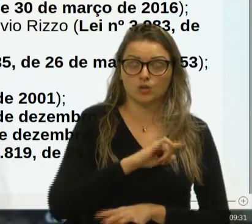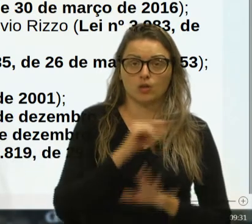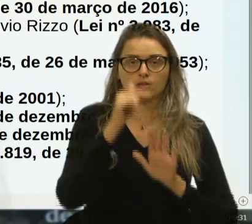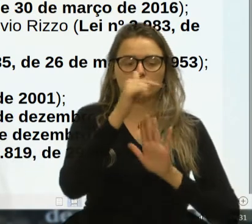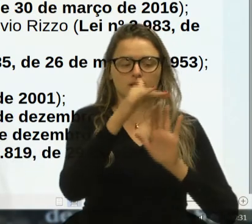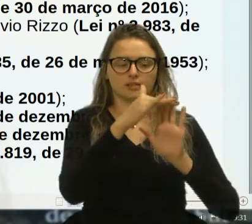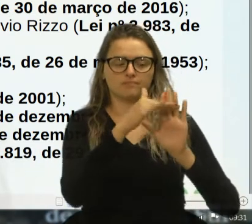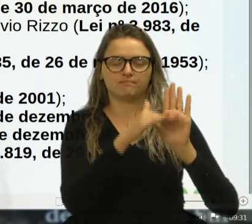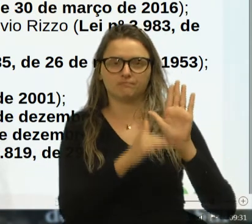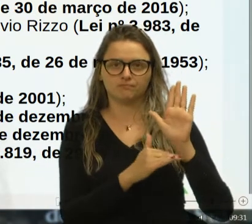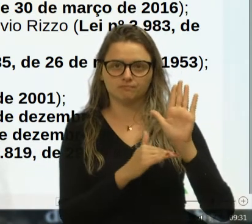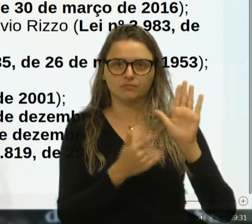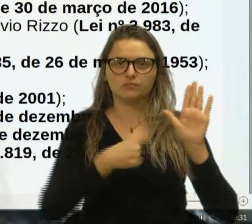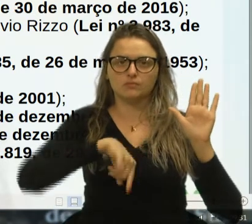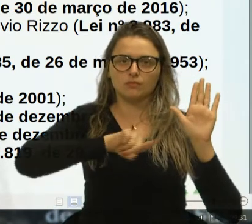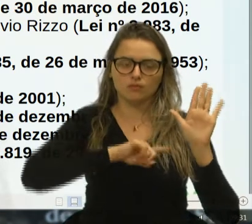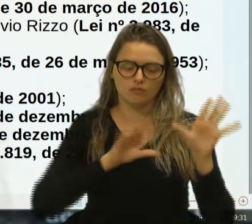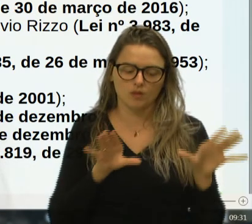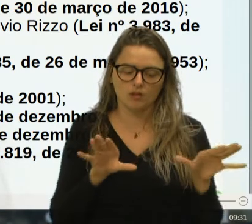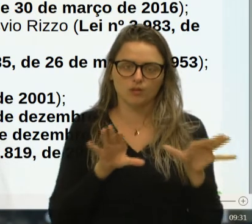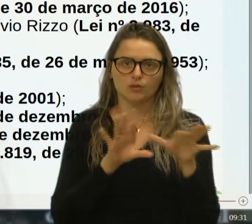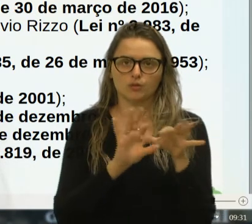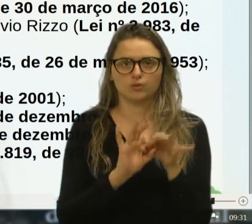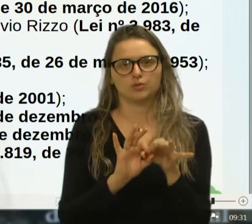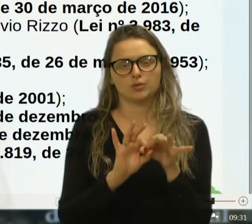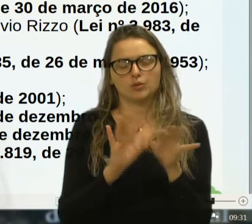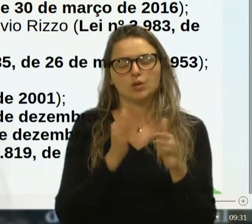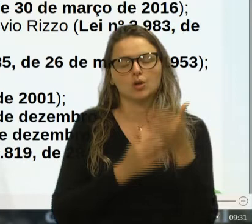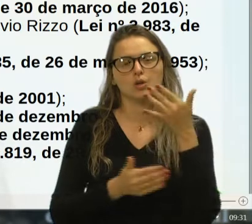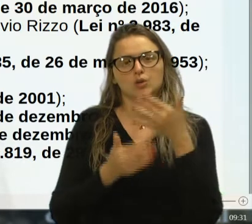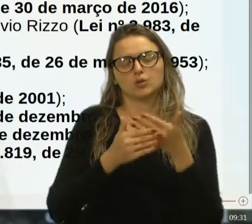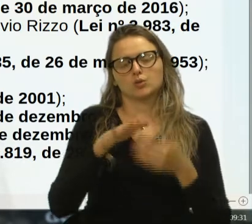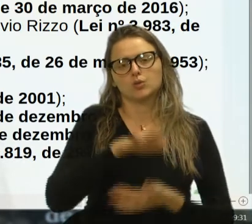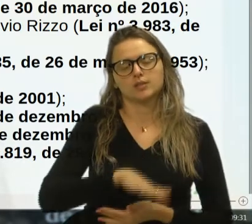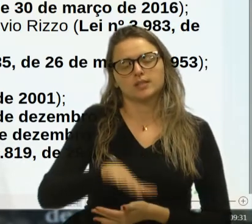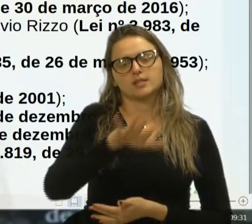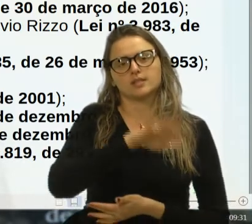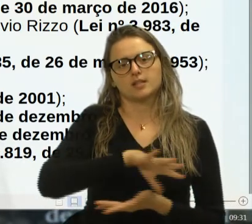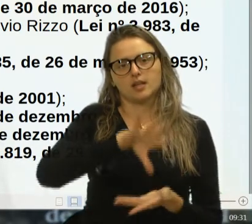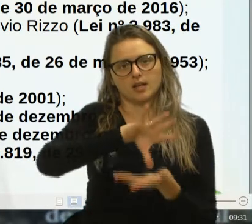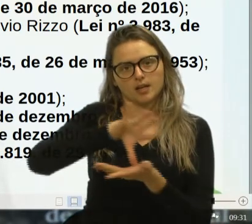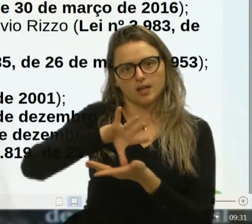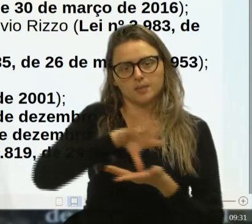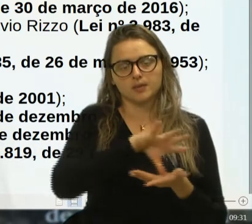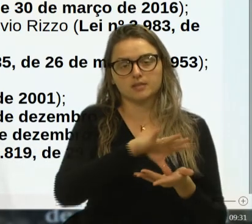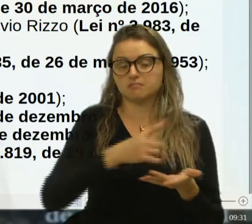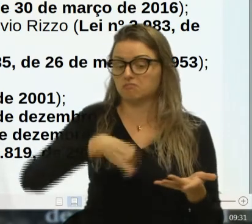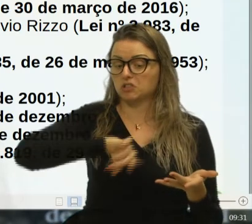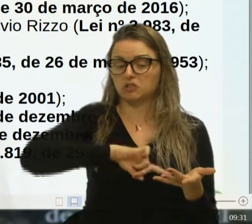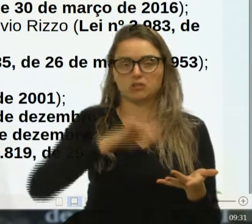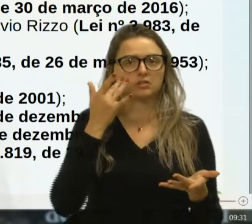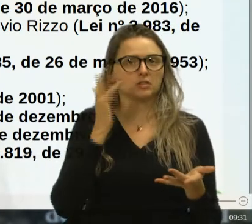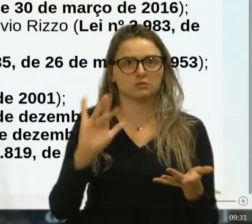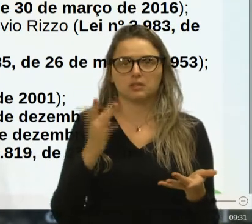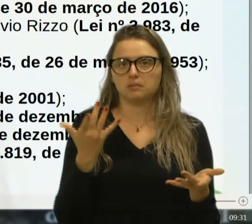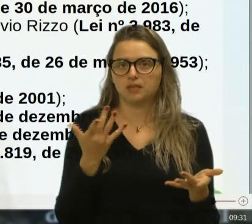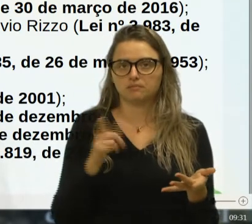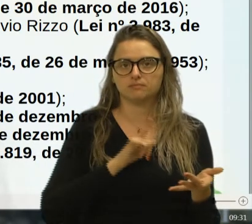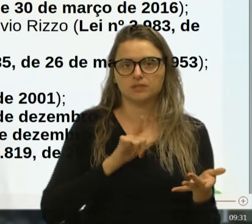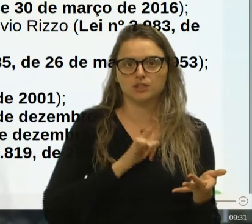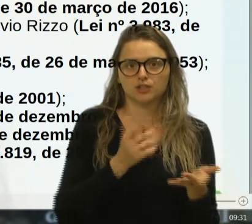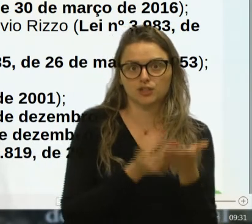a gente apenas agrupou todas as... que nem nós sabíamos que existiam tantas,